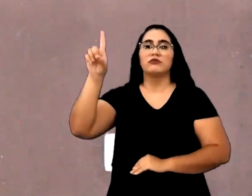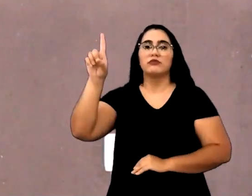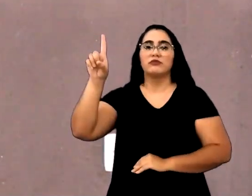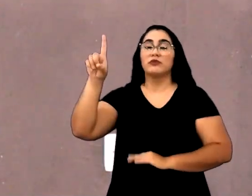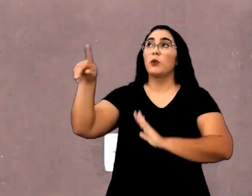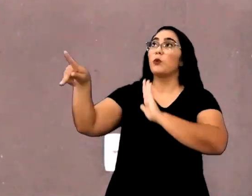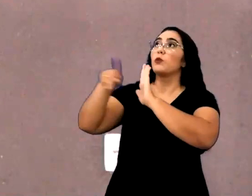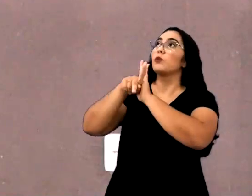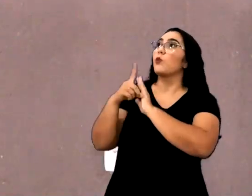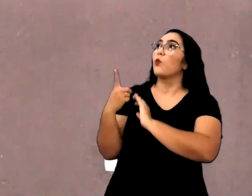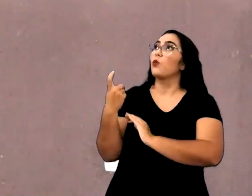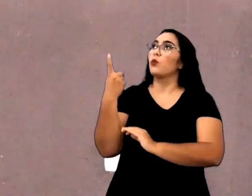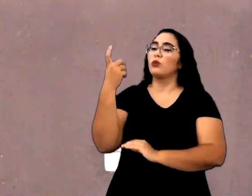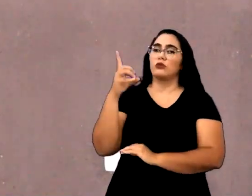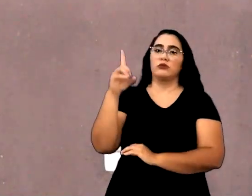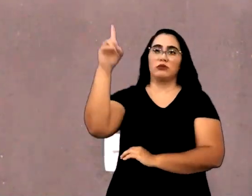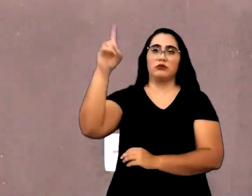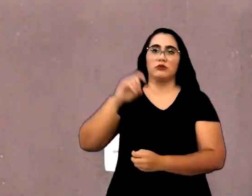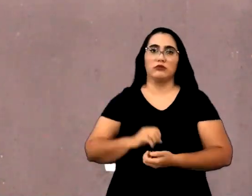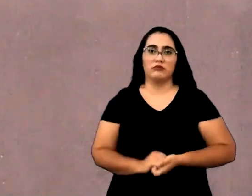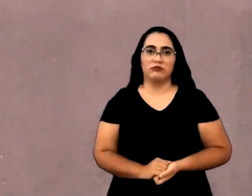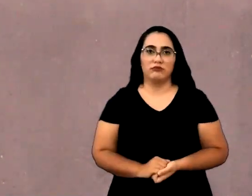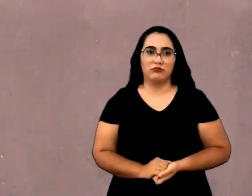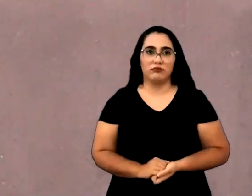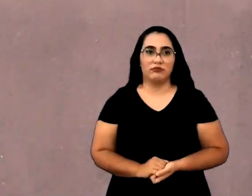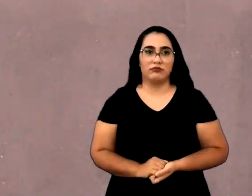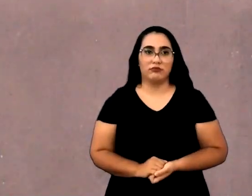propriedade exclusiva.